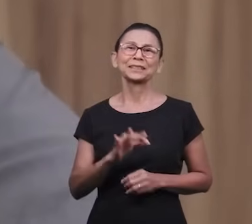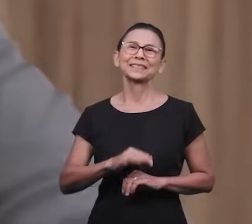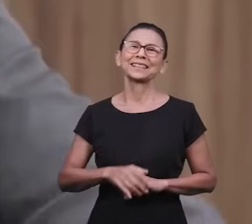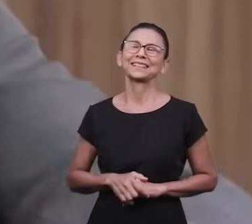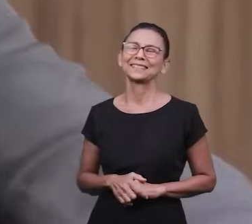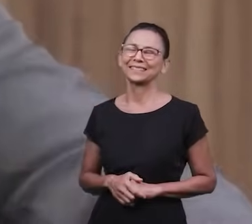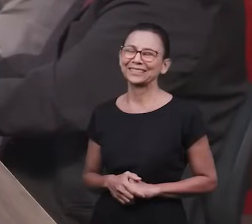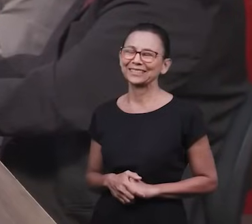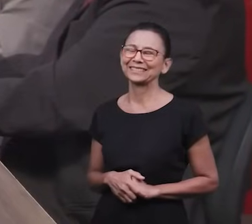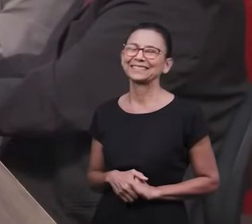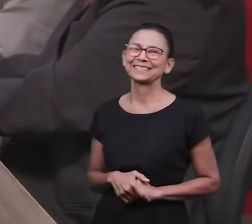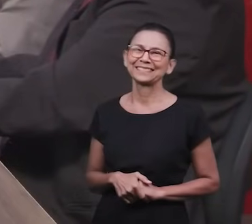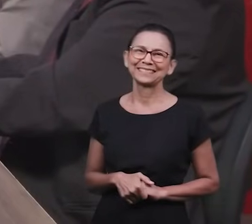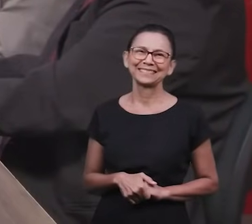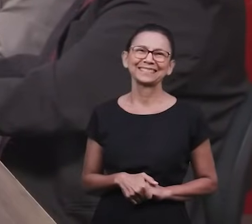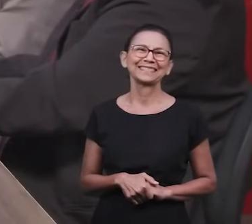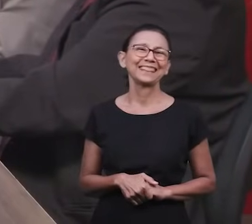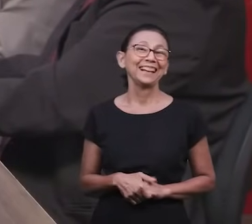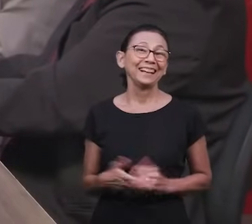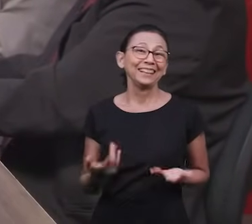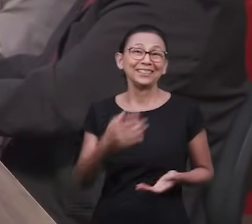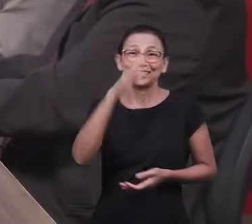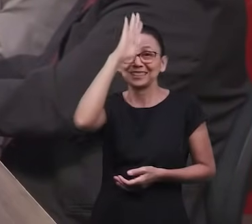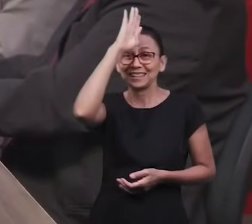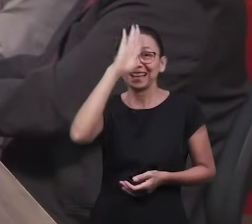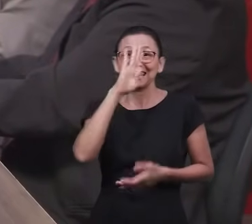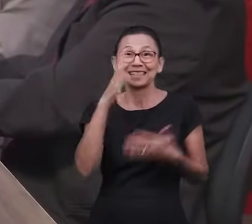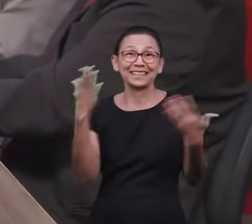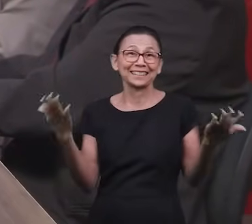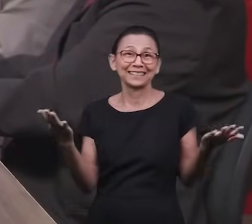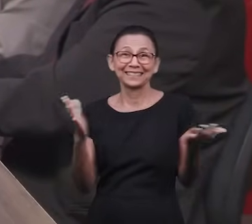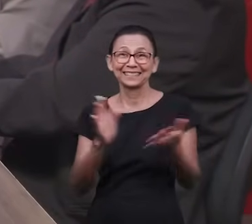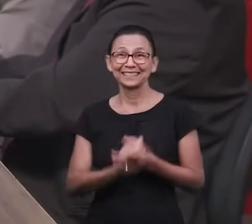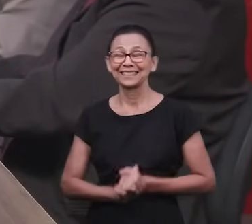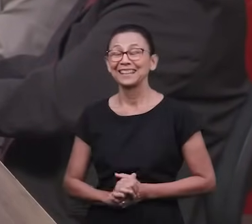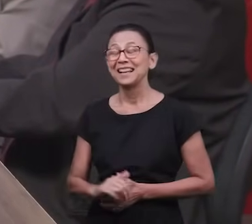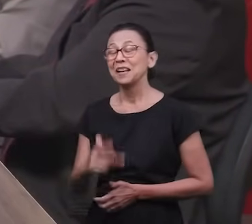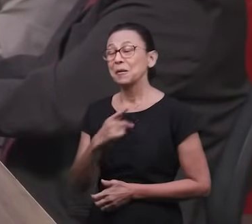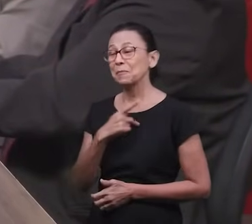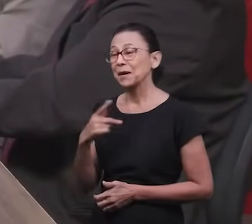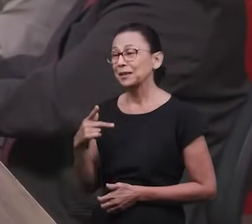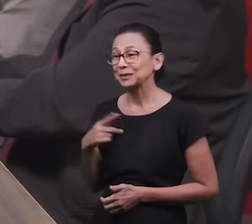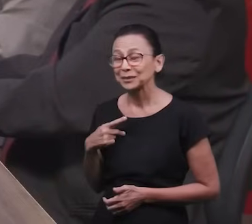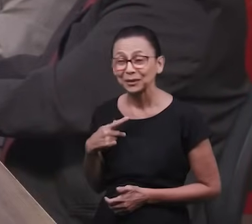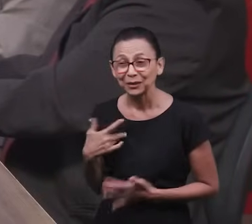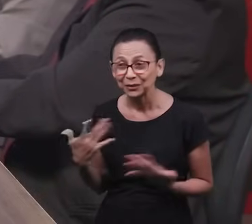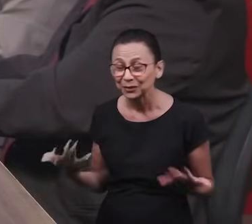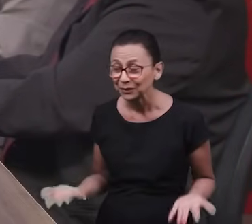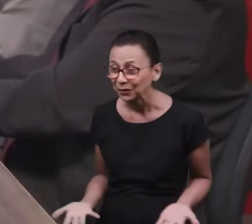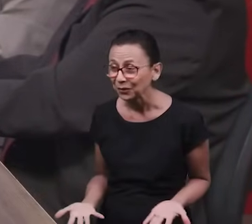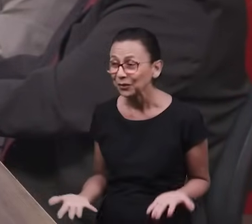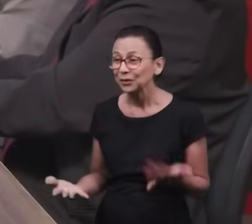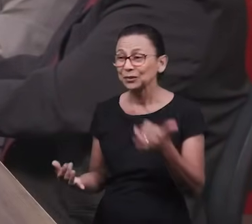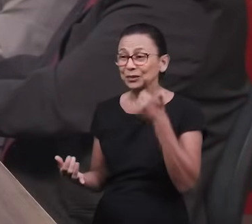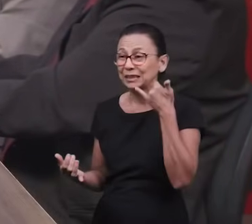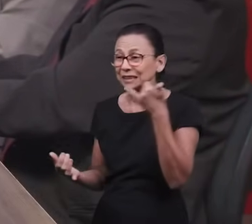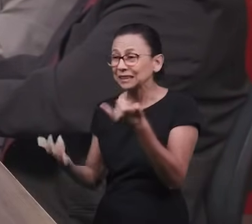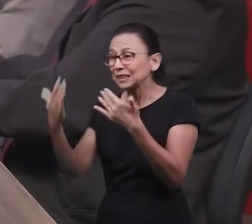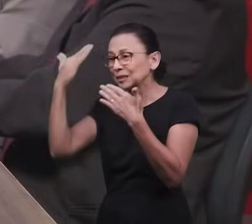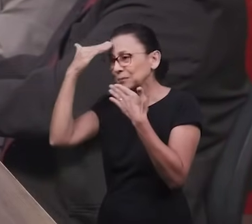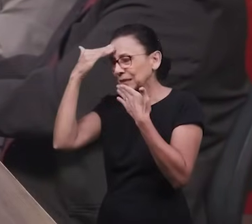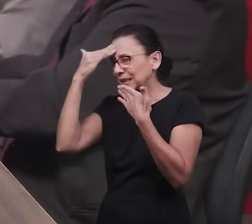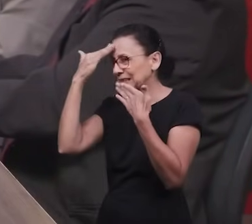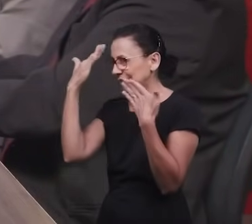Deus. Glória a De Deus. 100% você vai poder estudar. Glória a Deus. Pastor, olha, eu estou ligando agora para